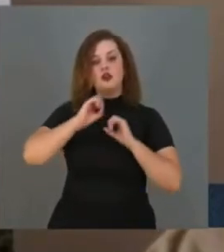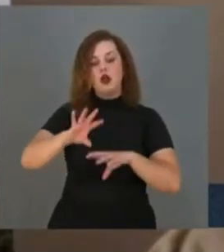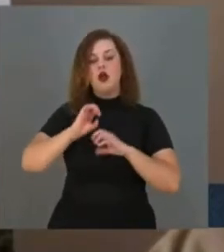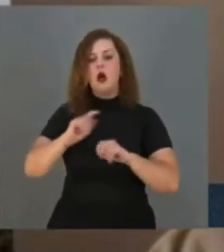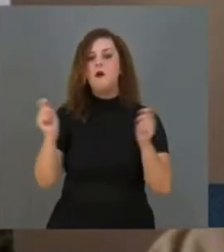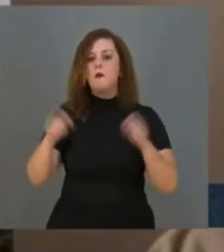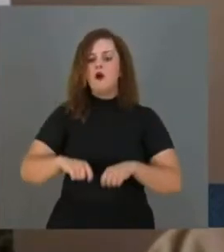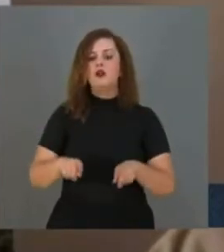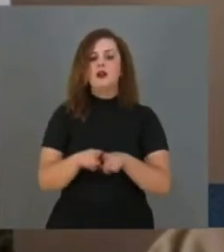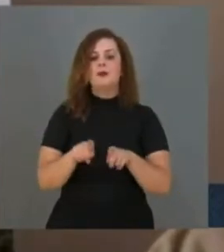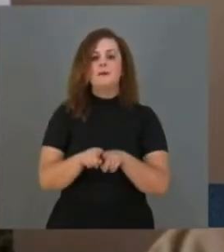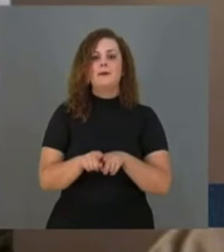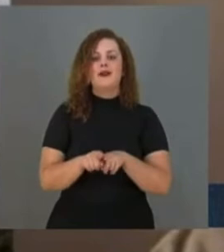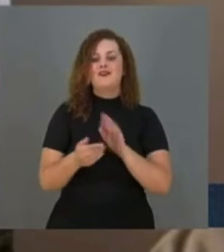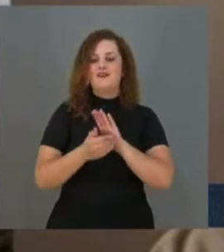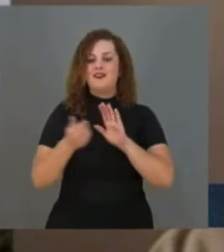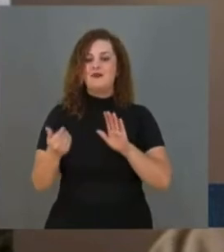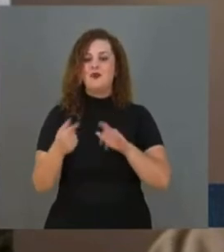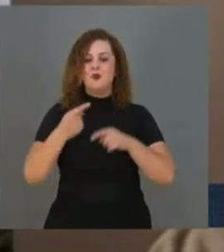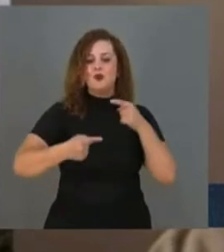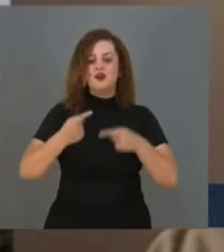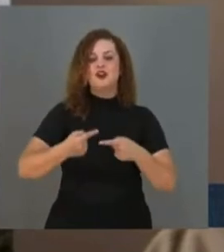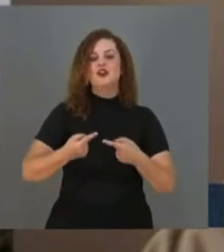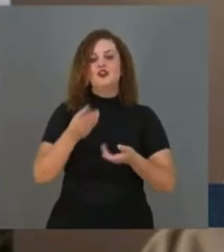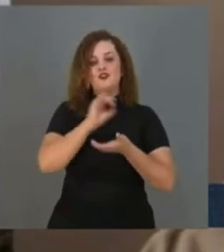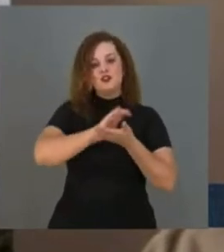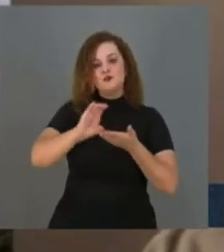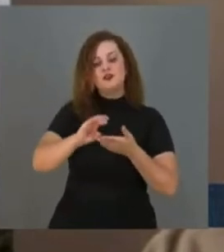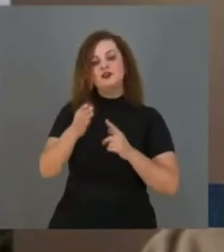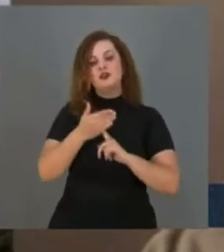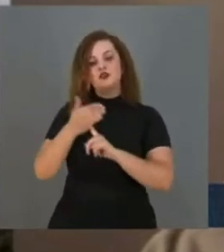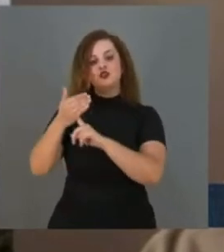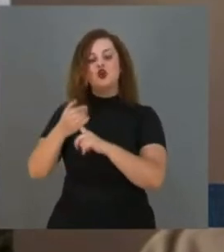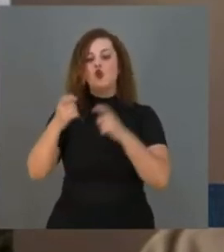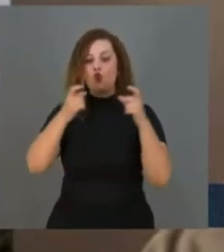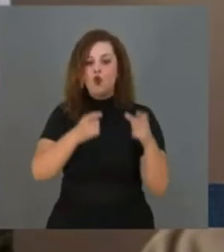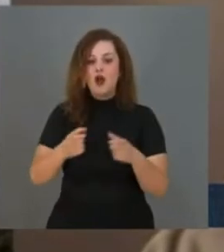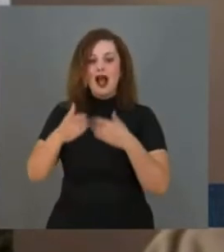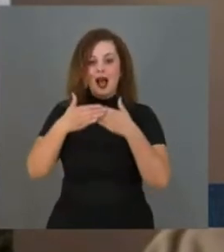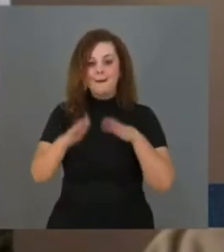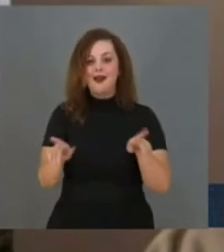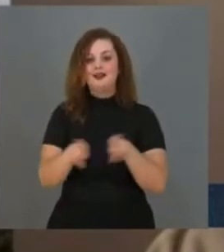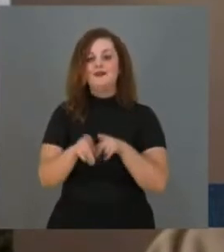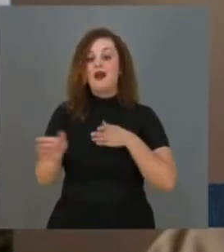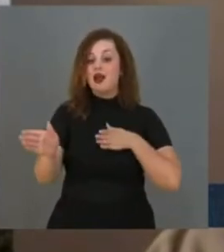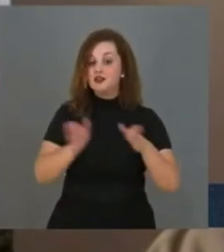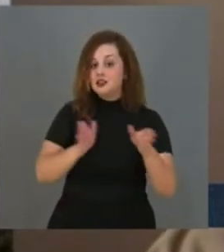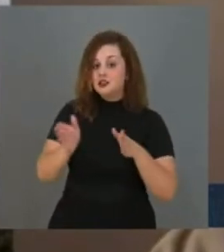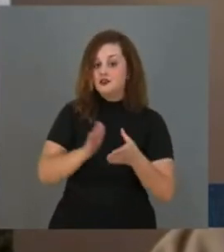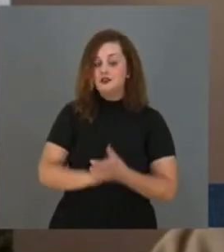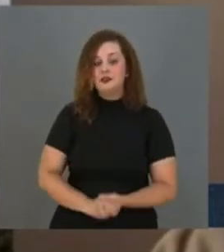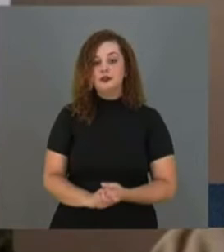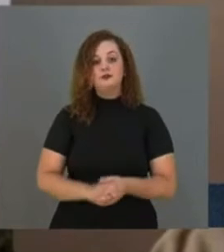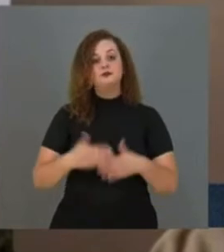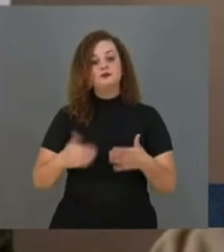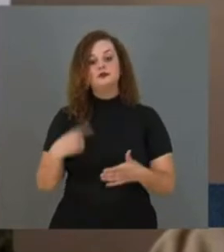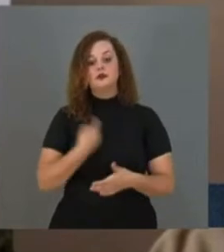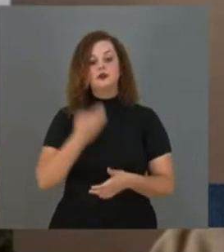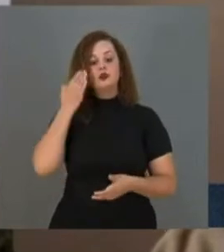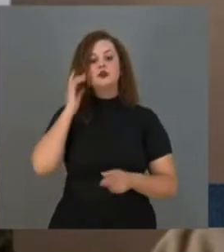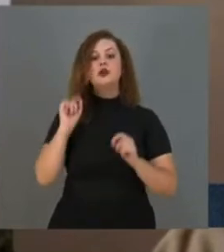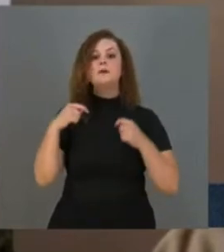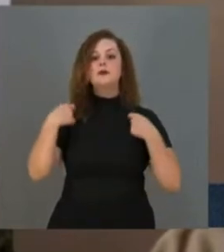ainda mais ao esvaziamento das políticas de investimento em tecnologias locais, abertas e acessíveis. Entendemos que é